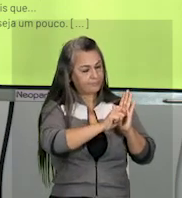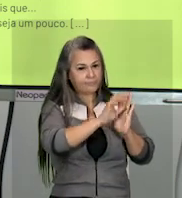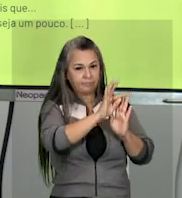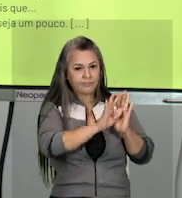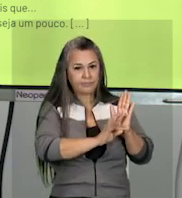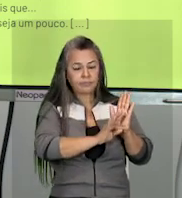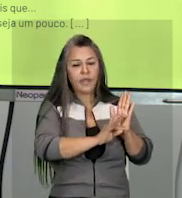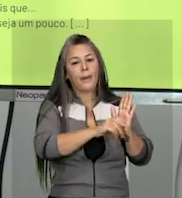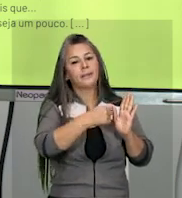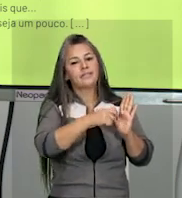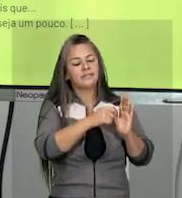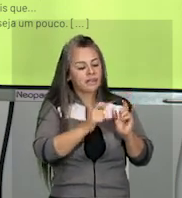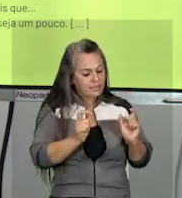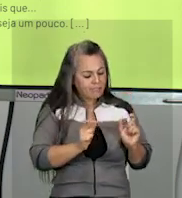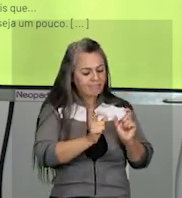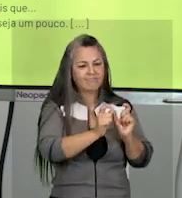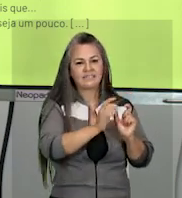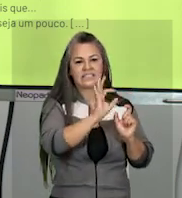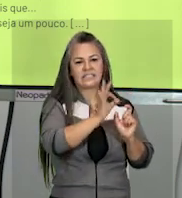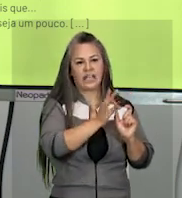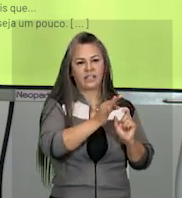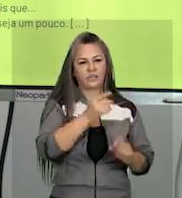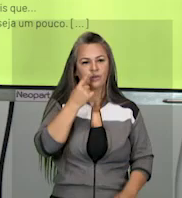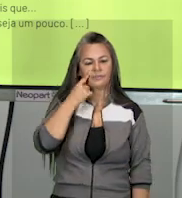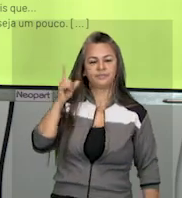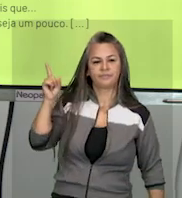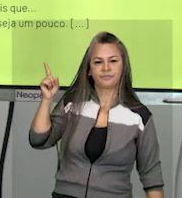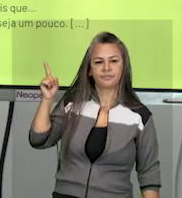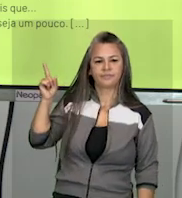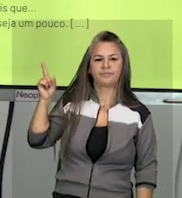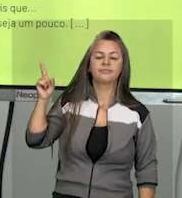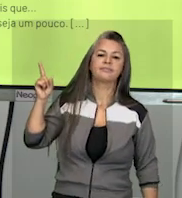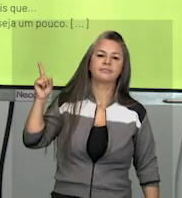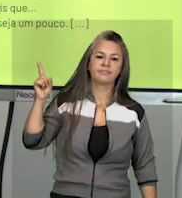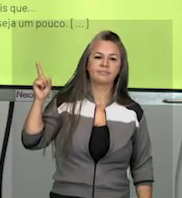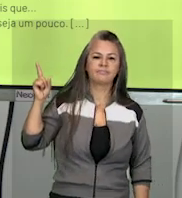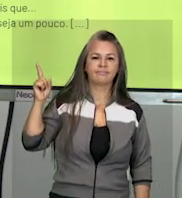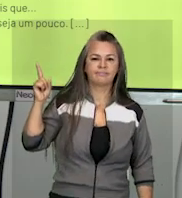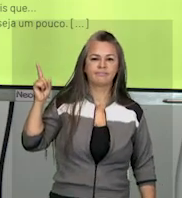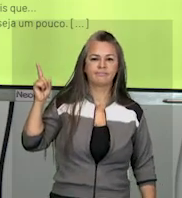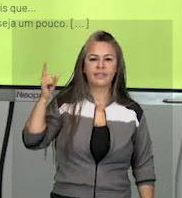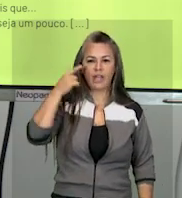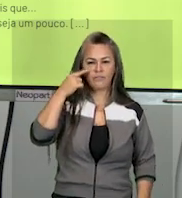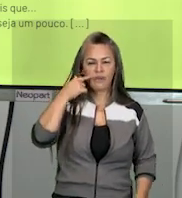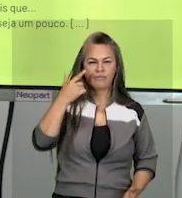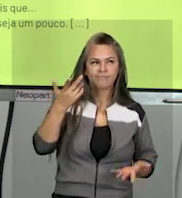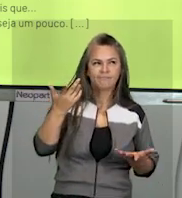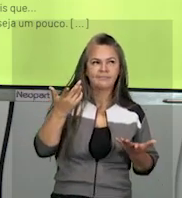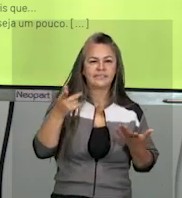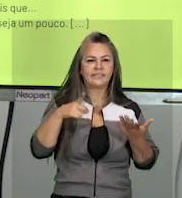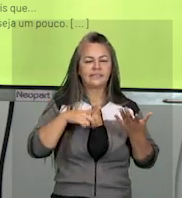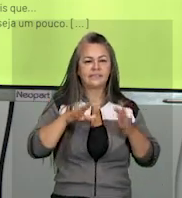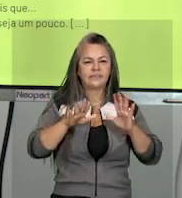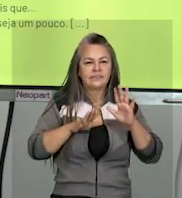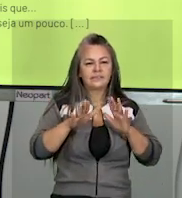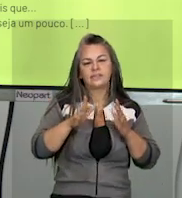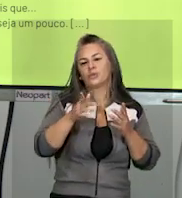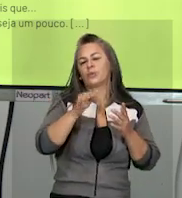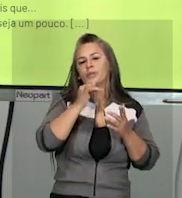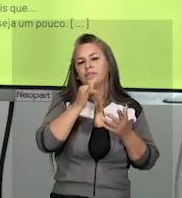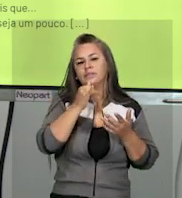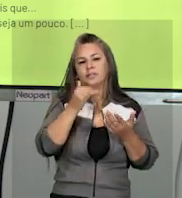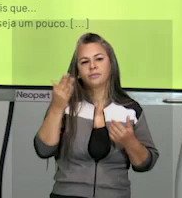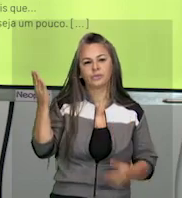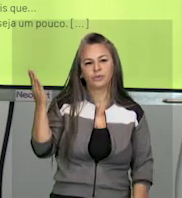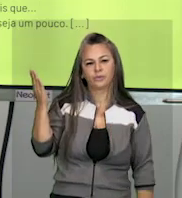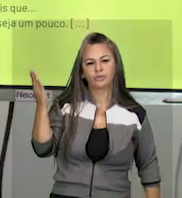de conjunção. A concessiva significa isso. Eu vou conceder, vou abrir mão de alguma coisa para ter outra.